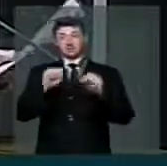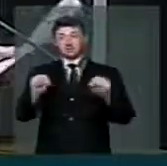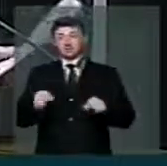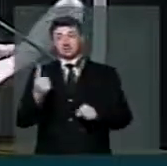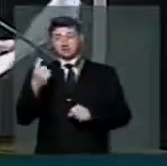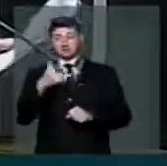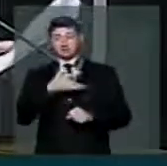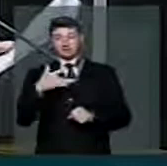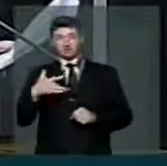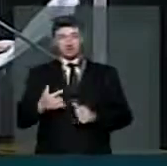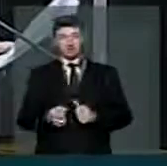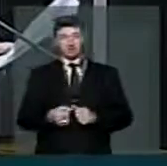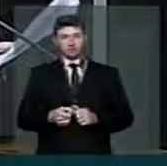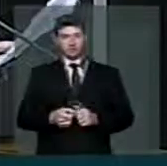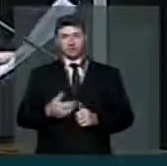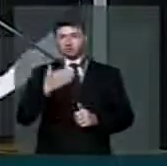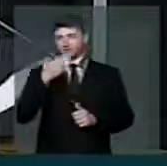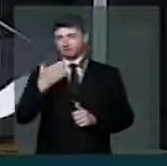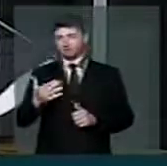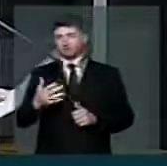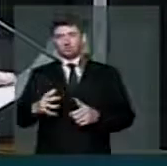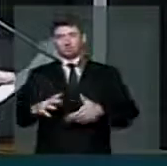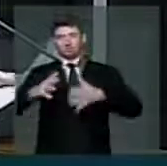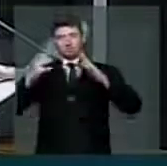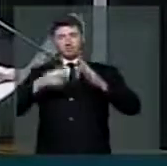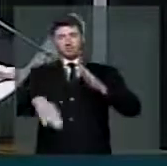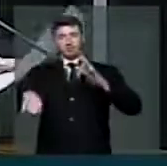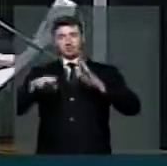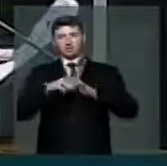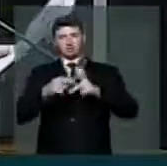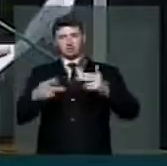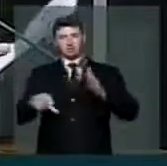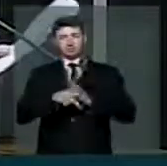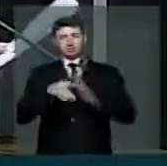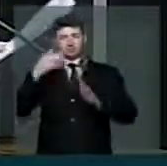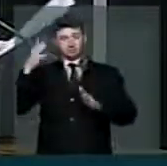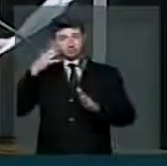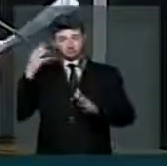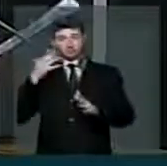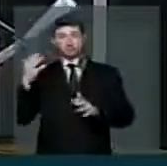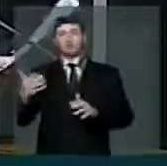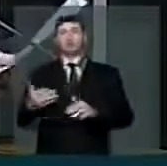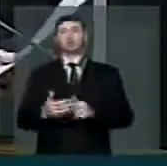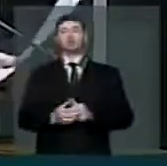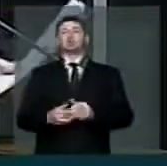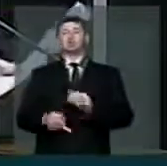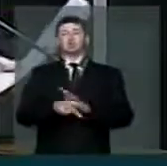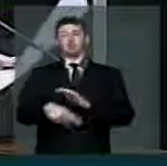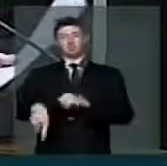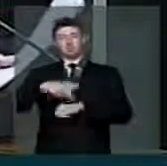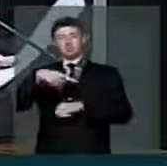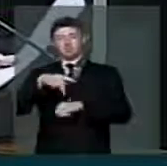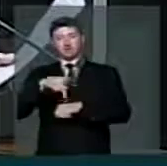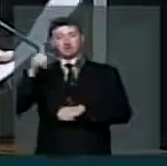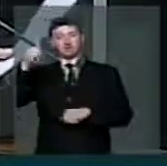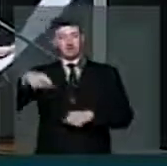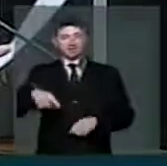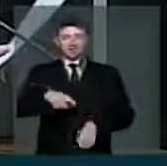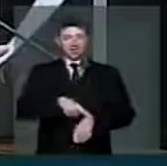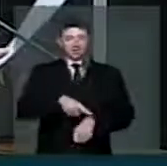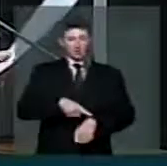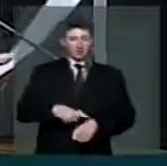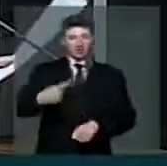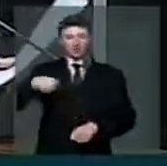Saúde, destinado a reforçar seu caráter de política de Estado. É hora de colocar